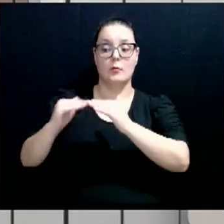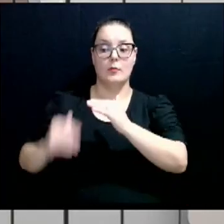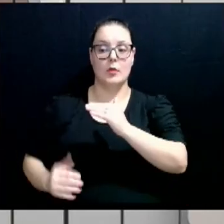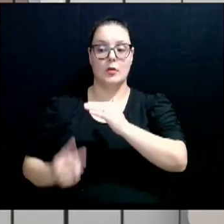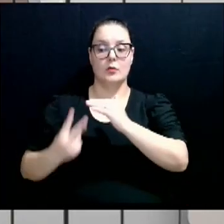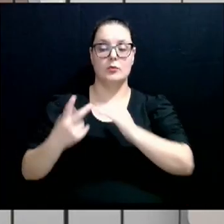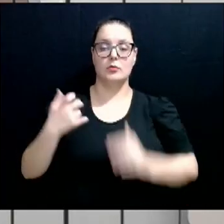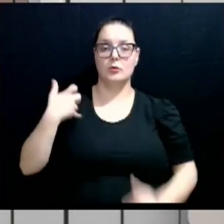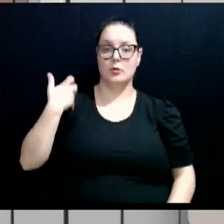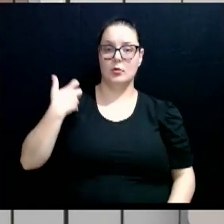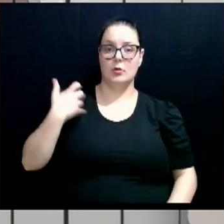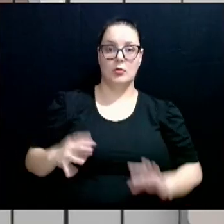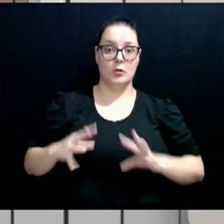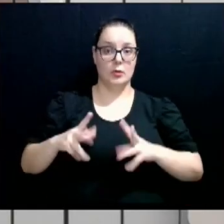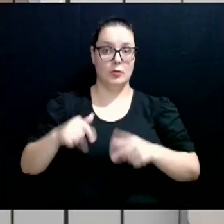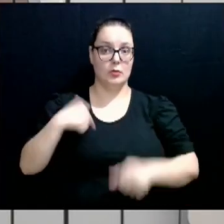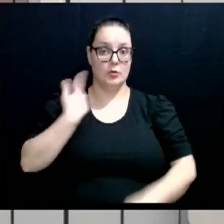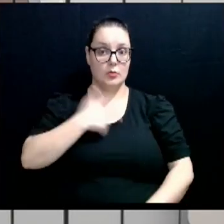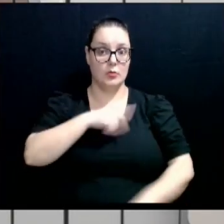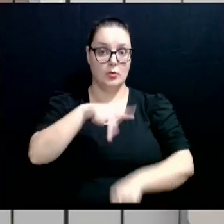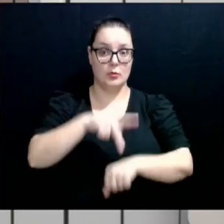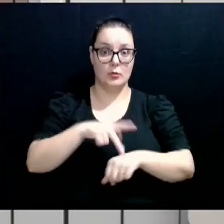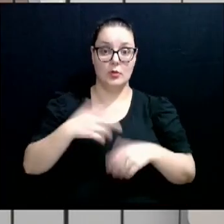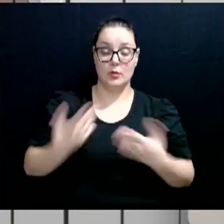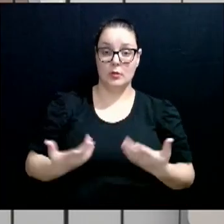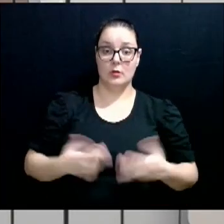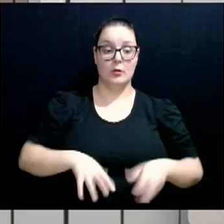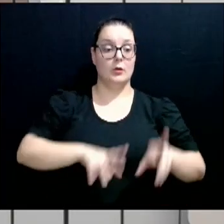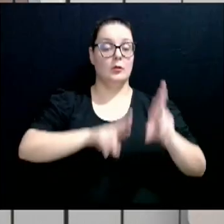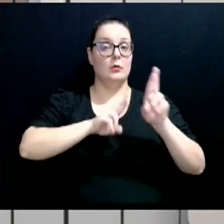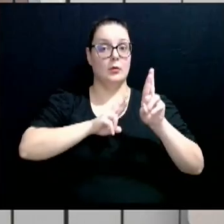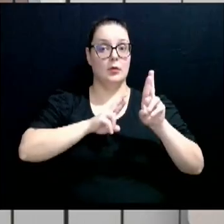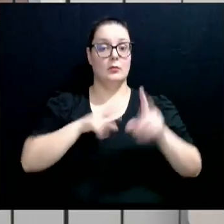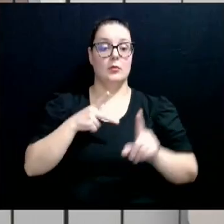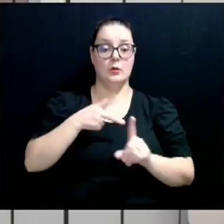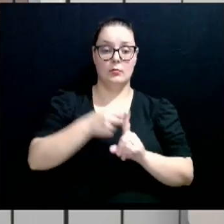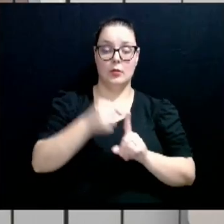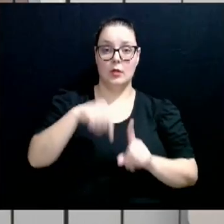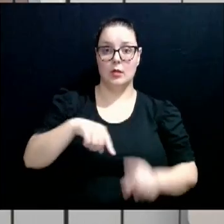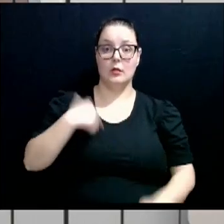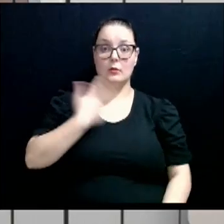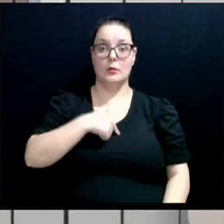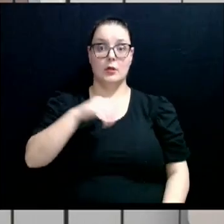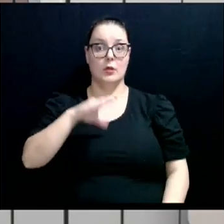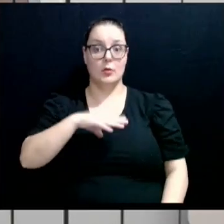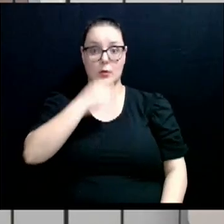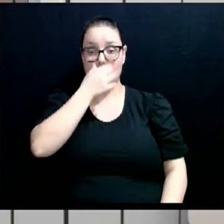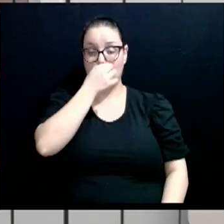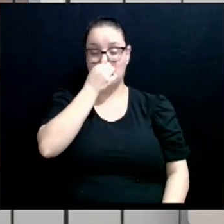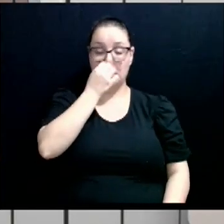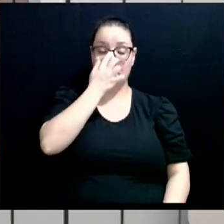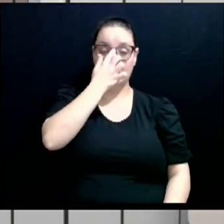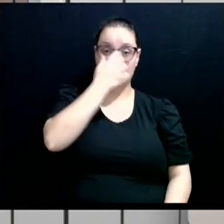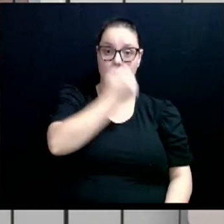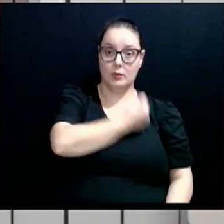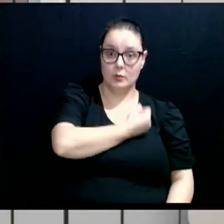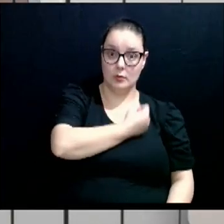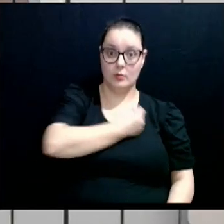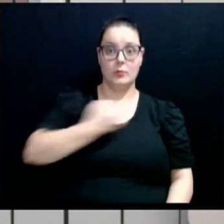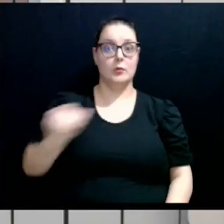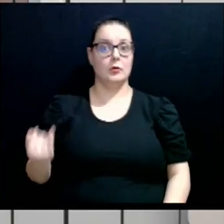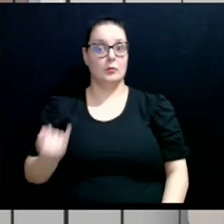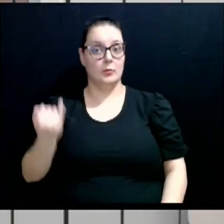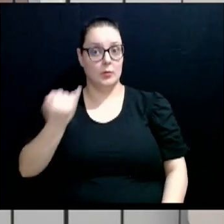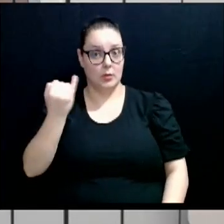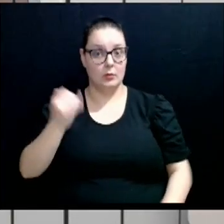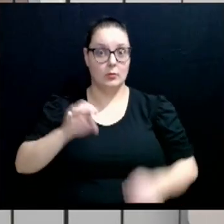o nosso país. Então, sobre a expectativa de vacinação aqui para a nossa cidade, os números, a importância de deixar a caderneta